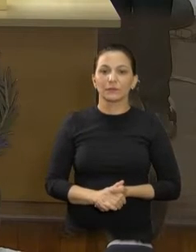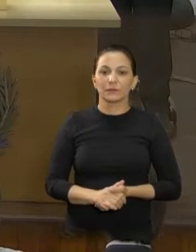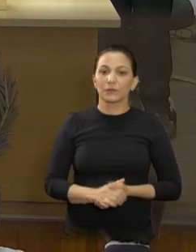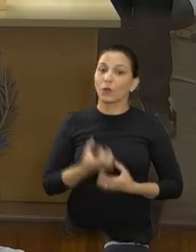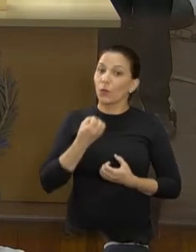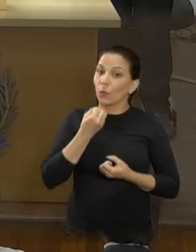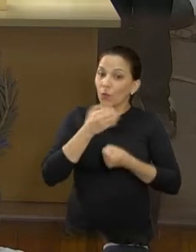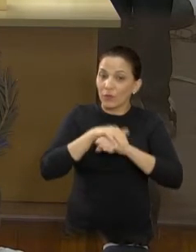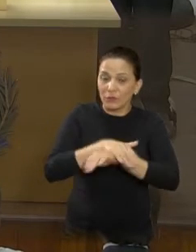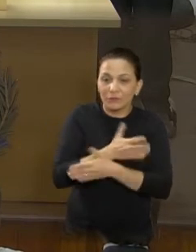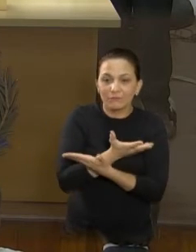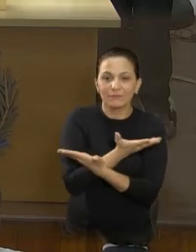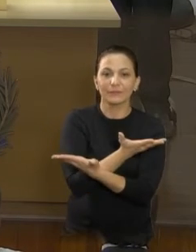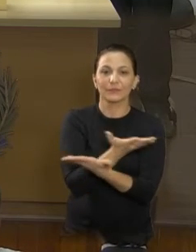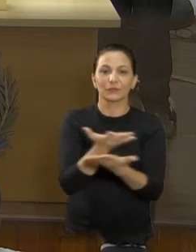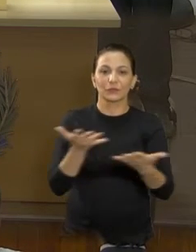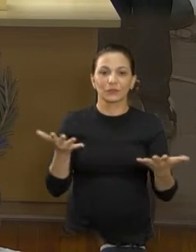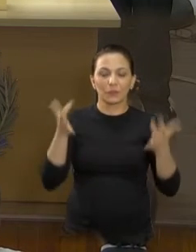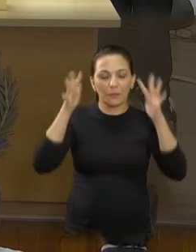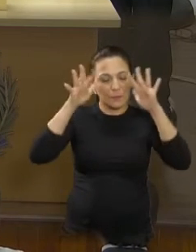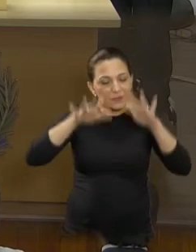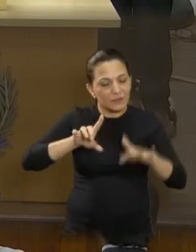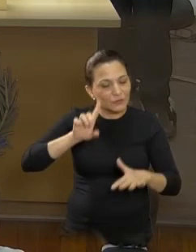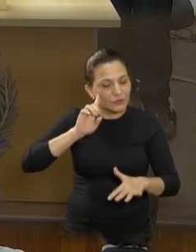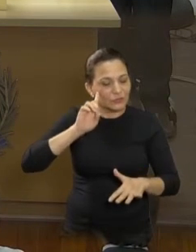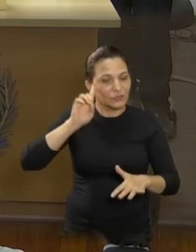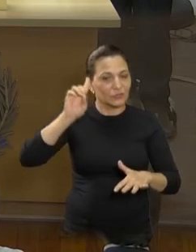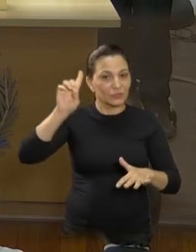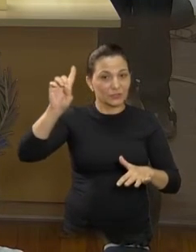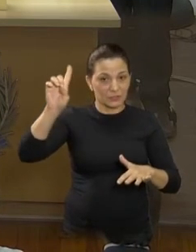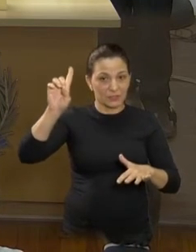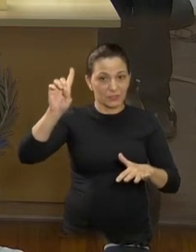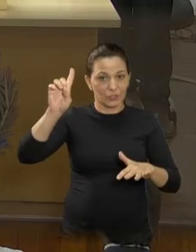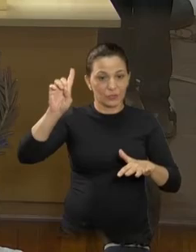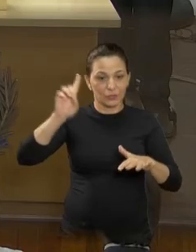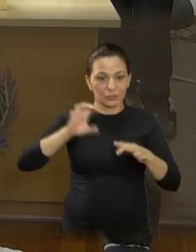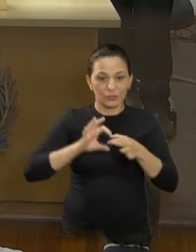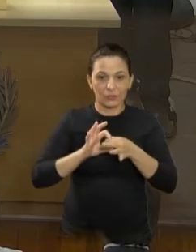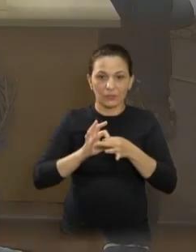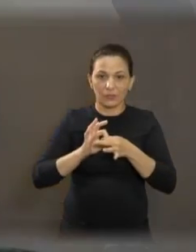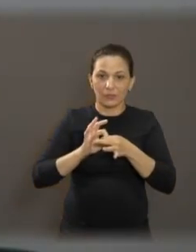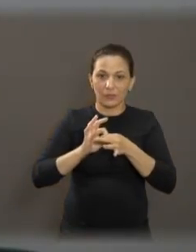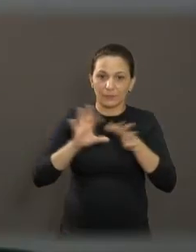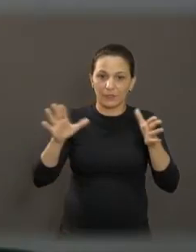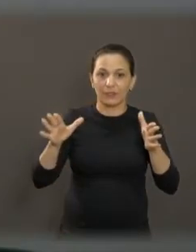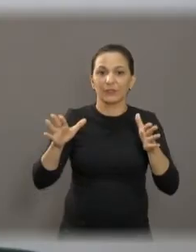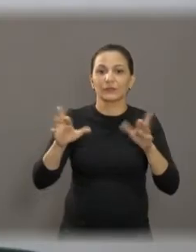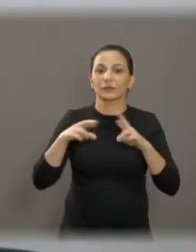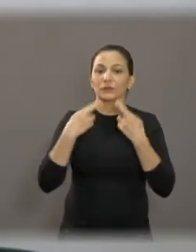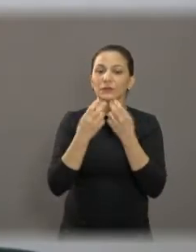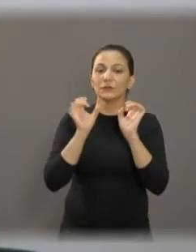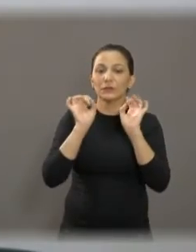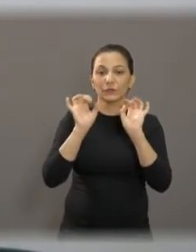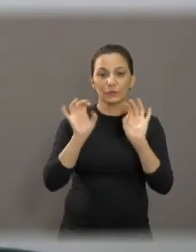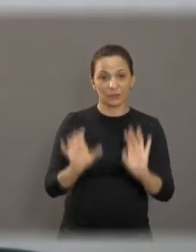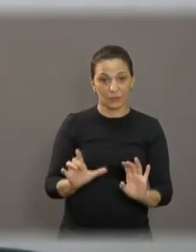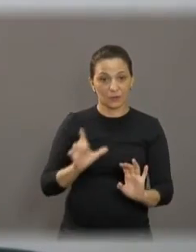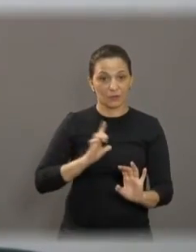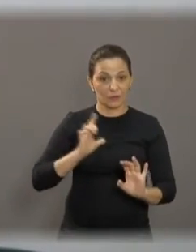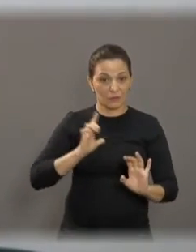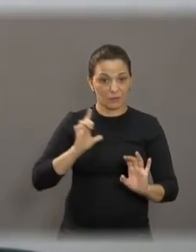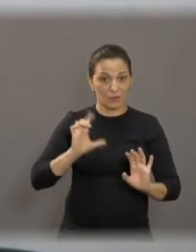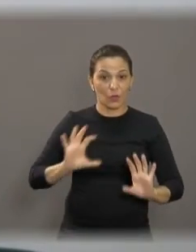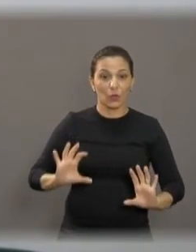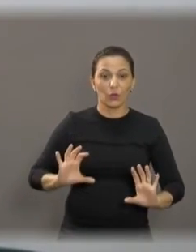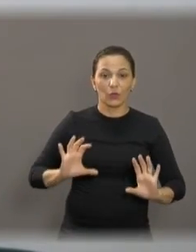Uma boa noite a todos. Sob a proteção de Deus, declaro aberto esta solenidade da Câmara Municipal de Araraquara para a celebração do